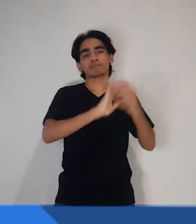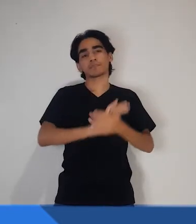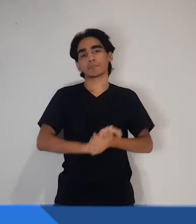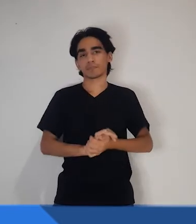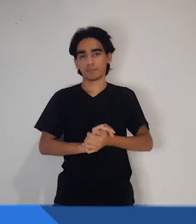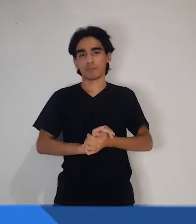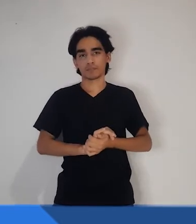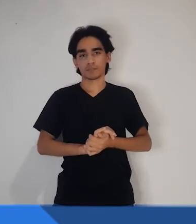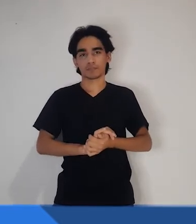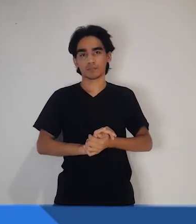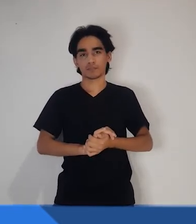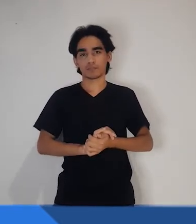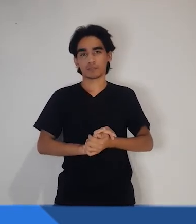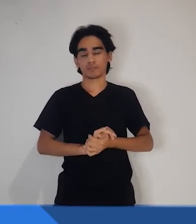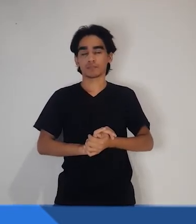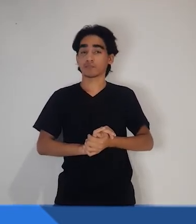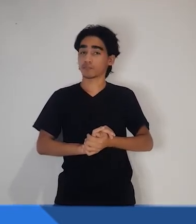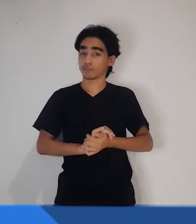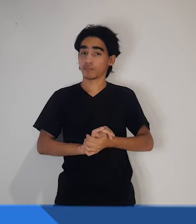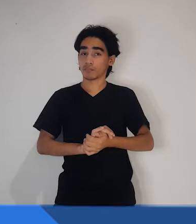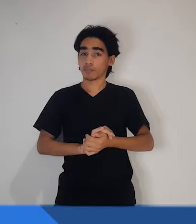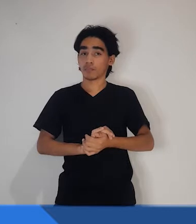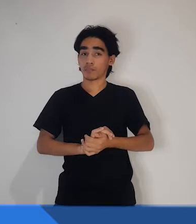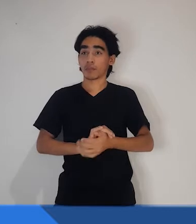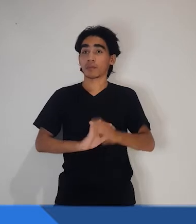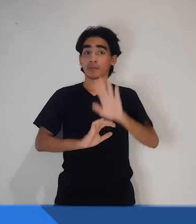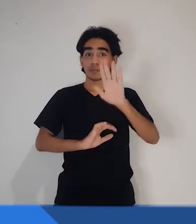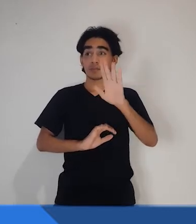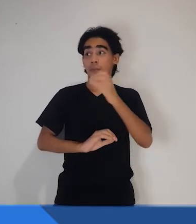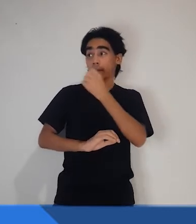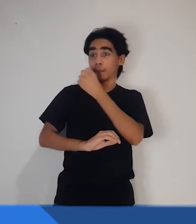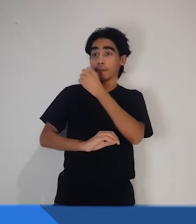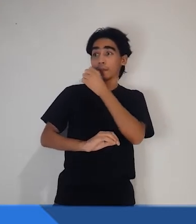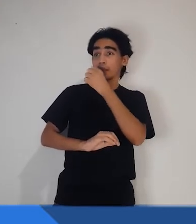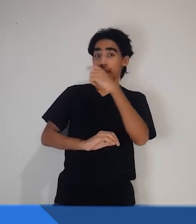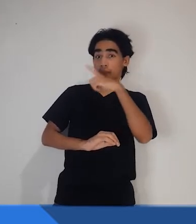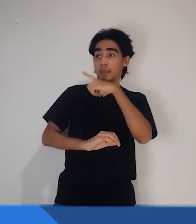A questão número 1 vai ser a alternativa número 1.